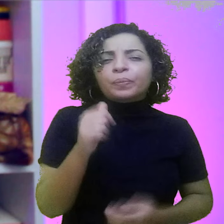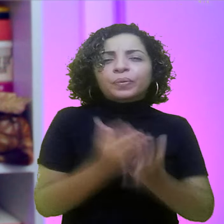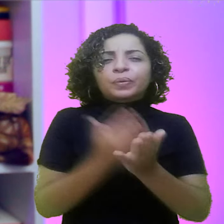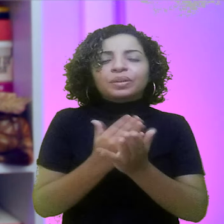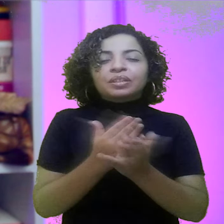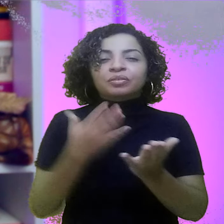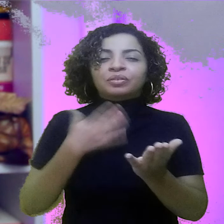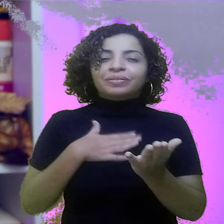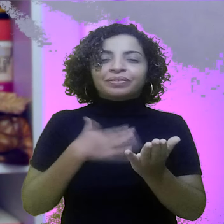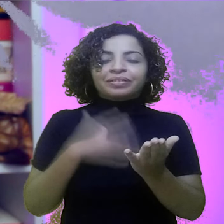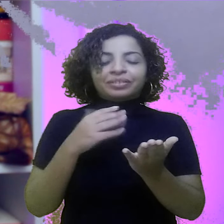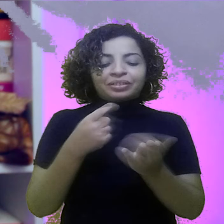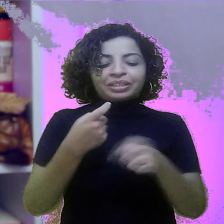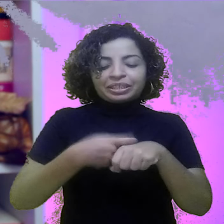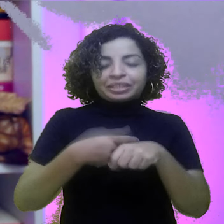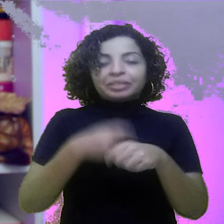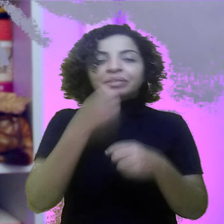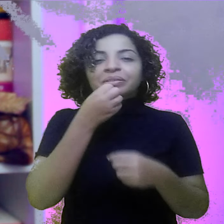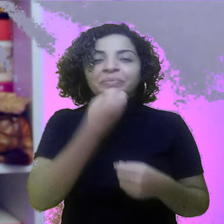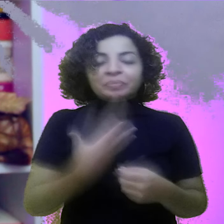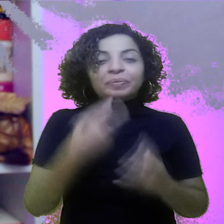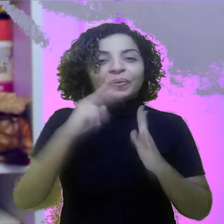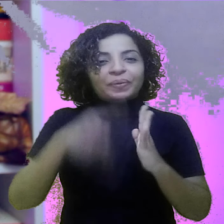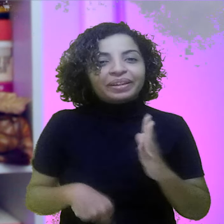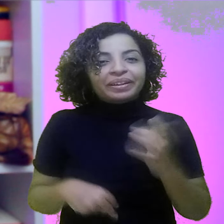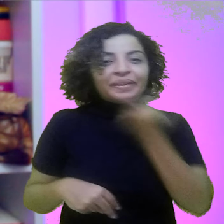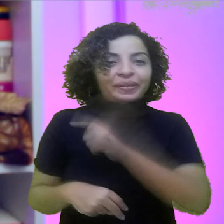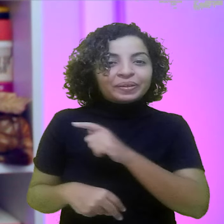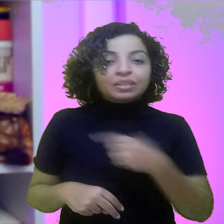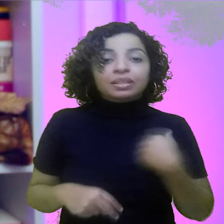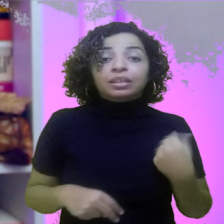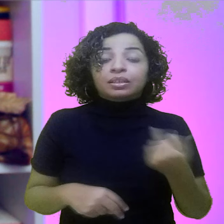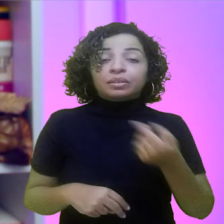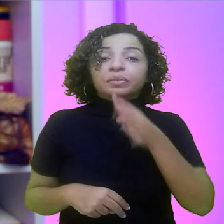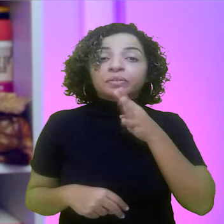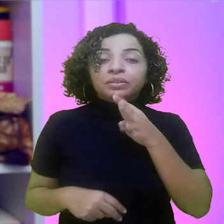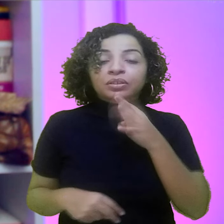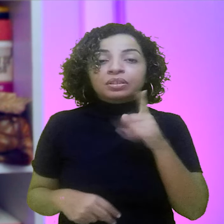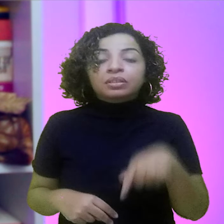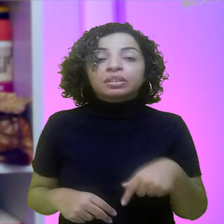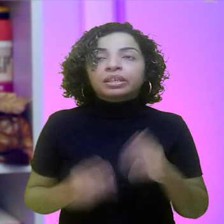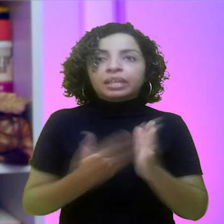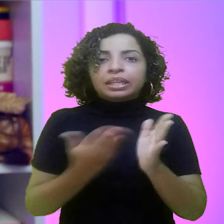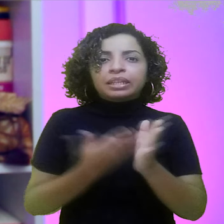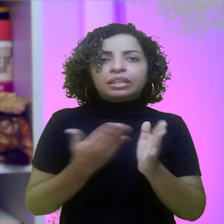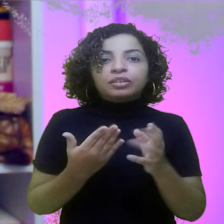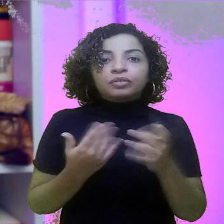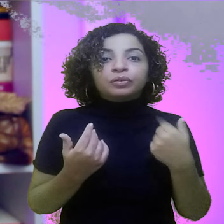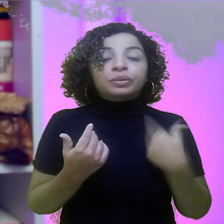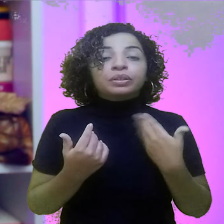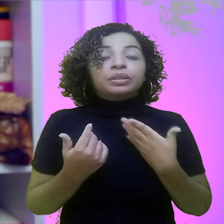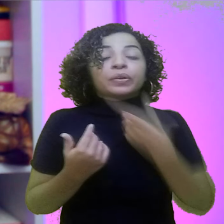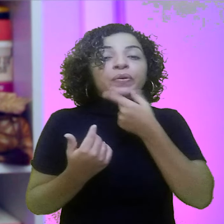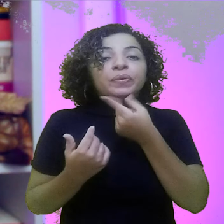de capa dura são confortáveis como esse da Círculo do Livro. E eu conheci esse livro através do